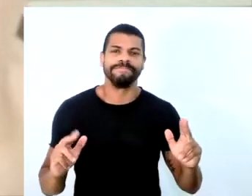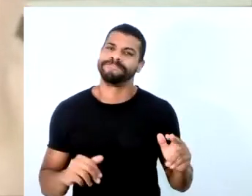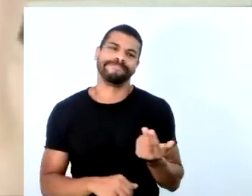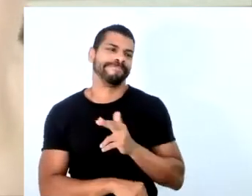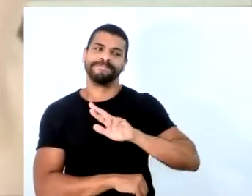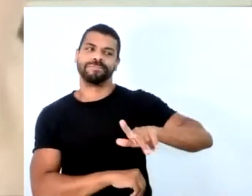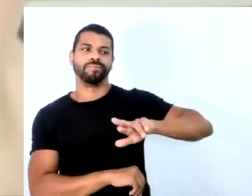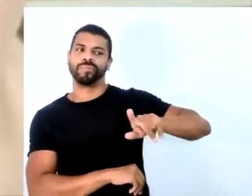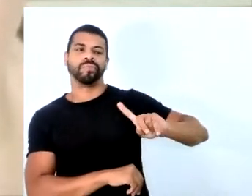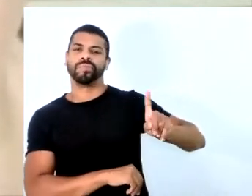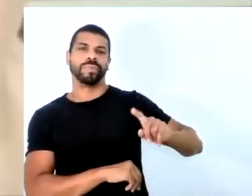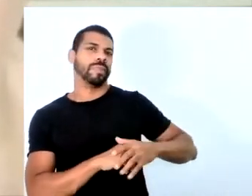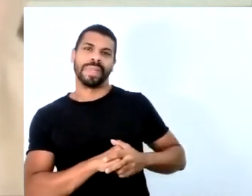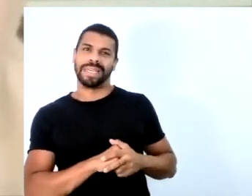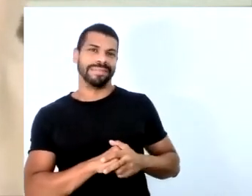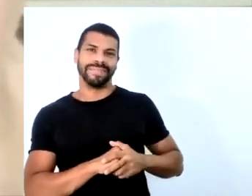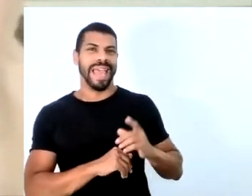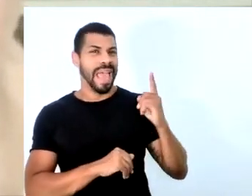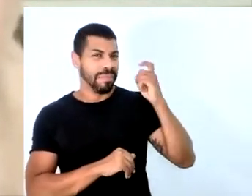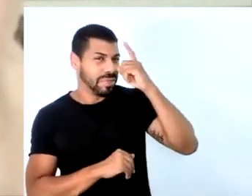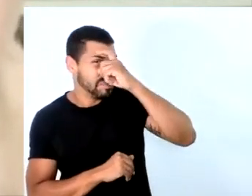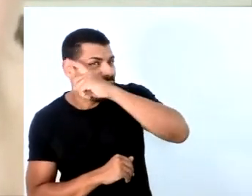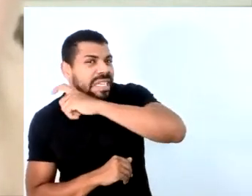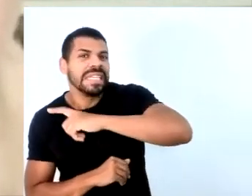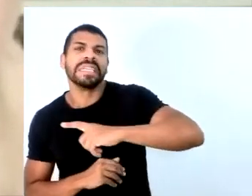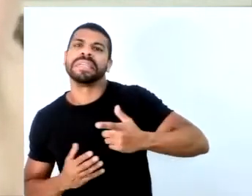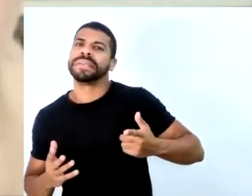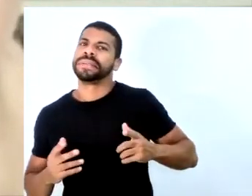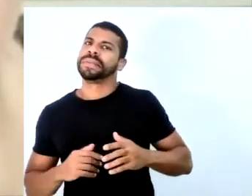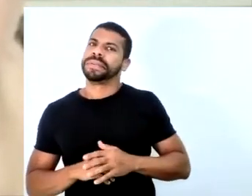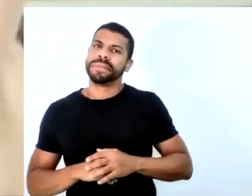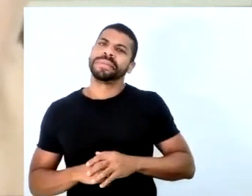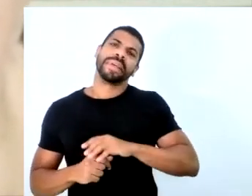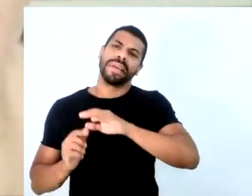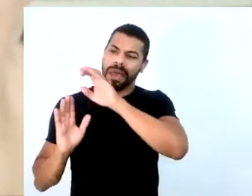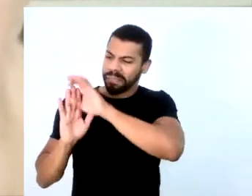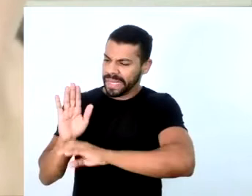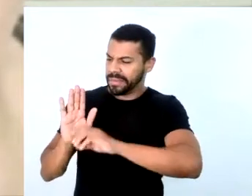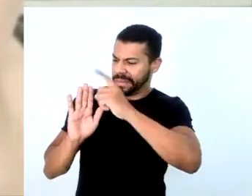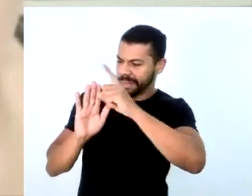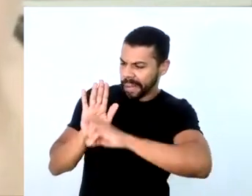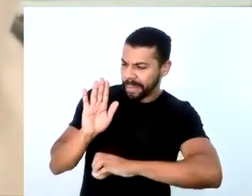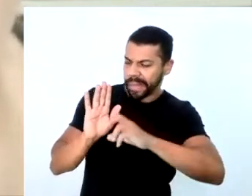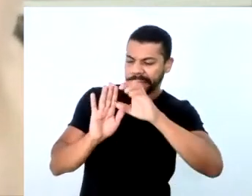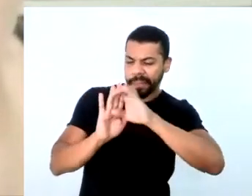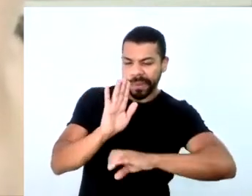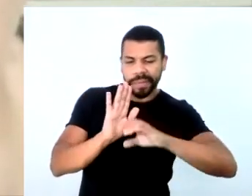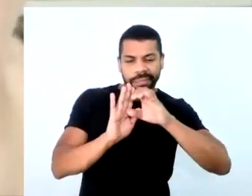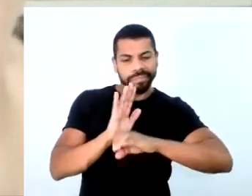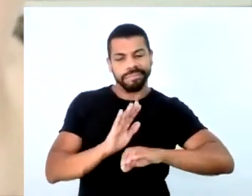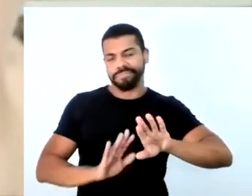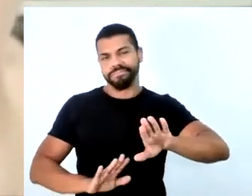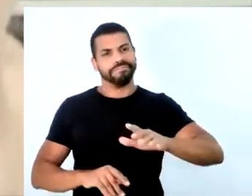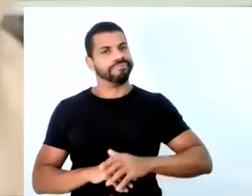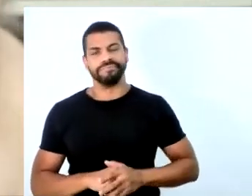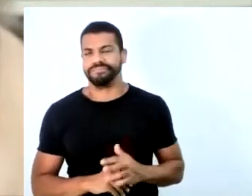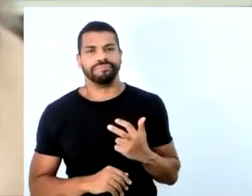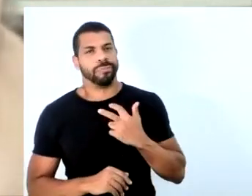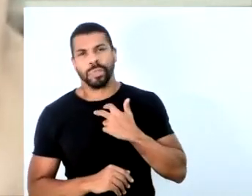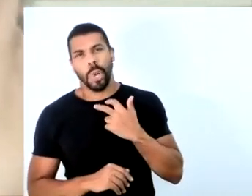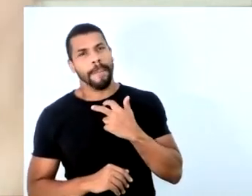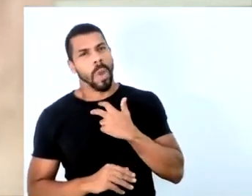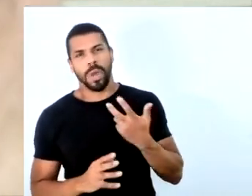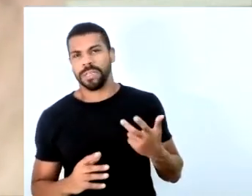série. E aí não dá. Não dá, uma série grande, são